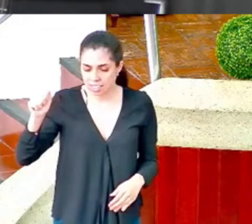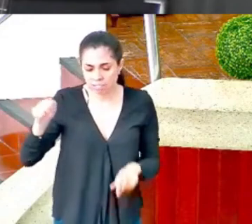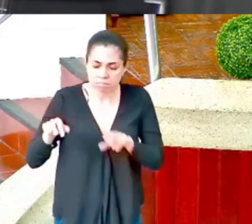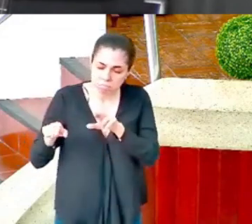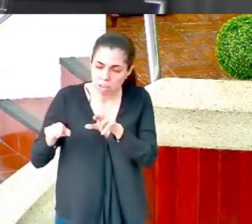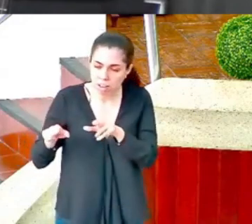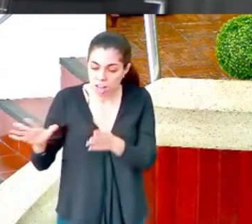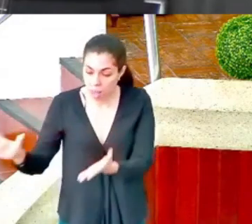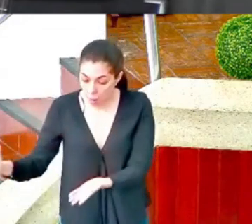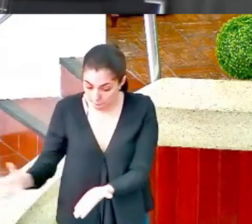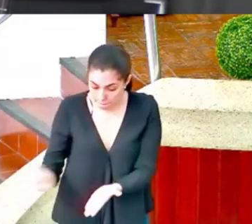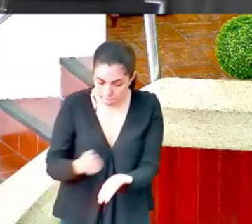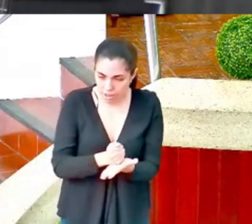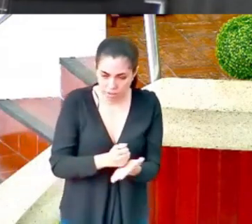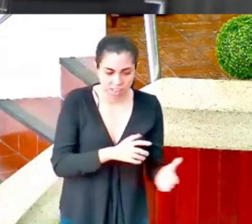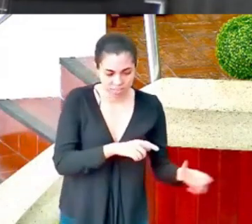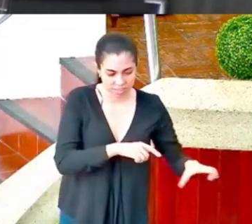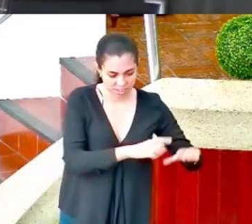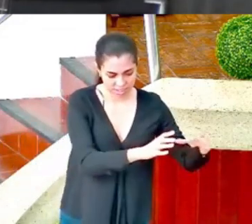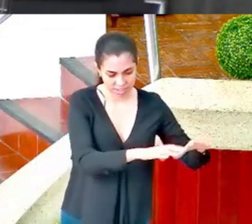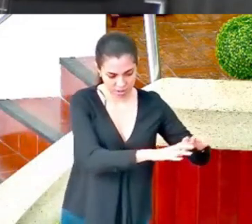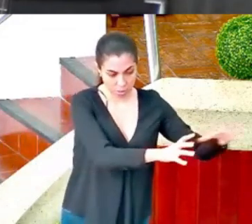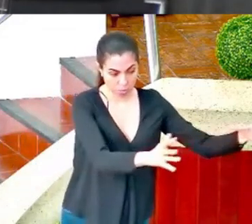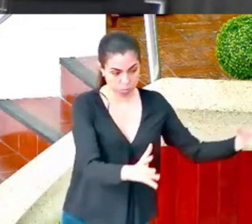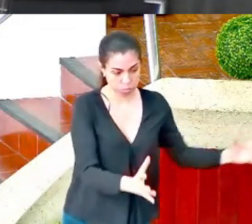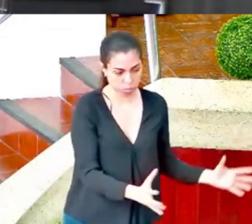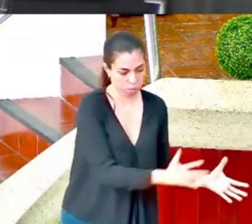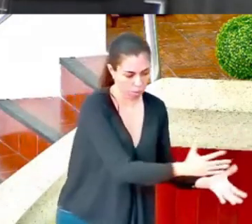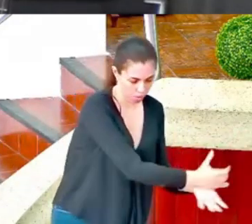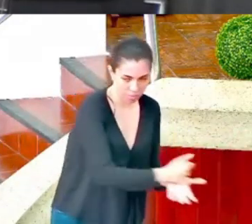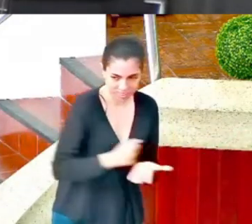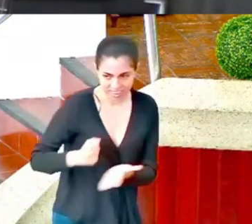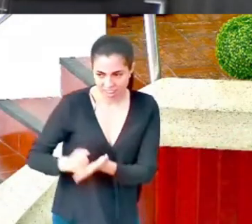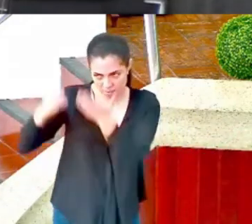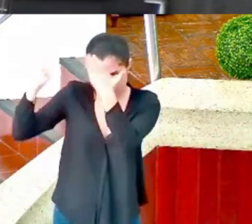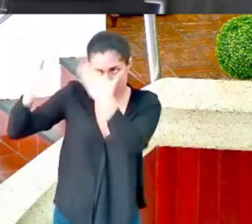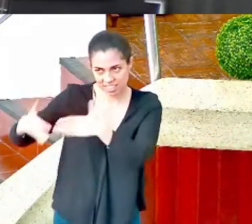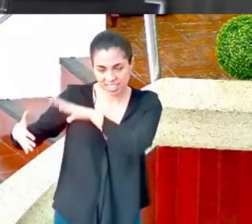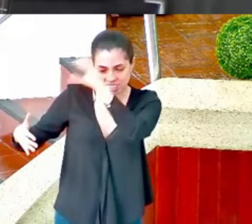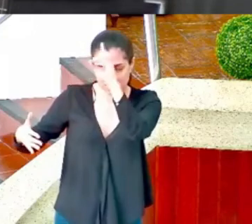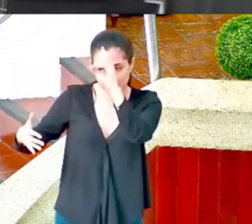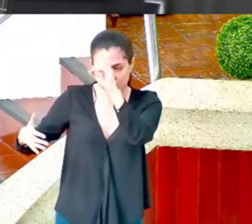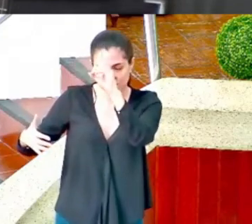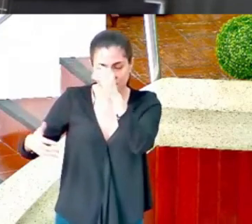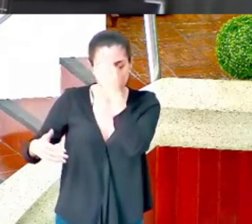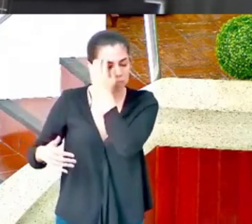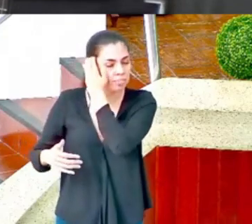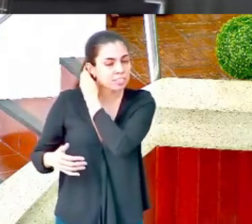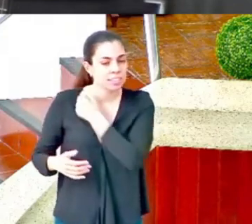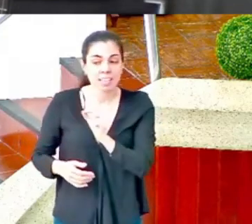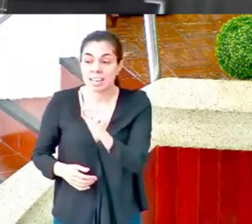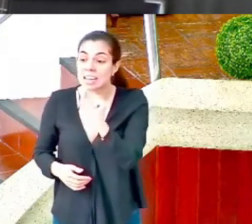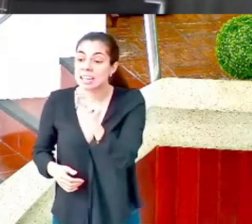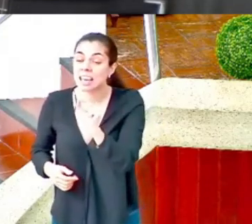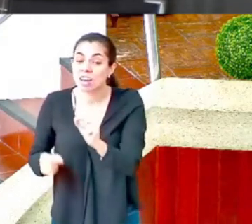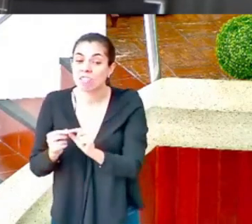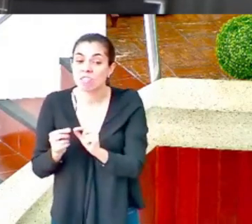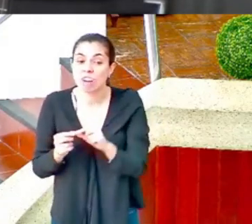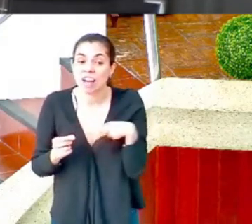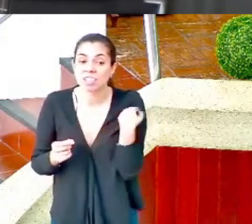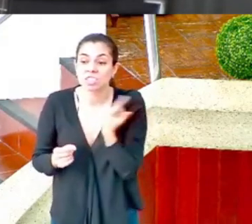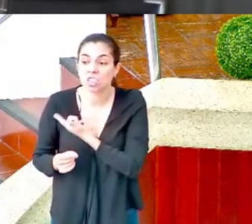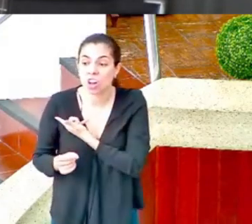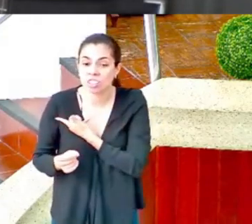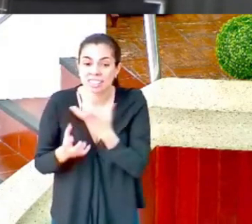Senhor e a Bíblia foi aberta. Ou seja, quem está nos trazendo hoje à casa do Senhor, quem nos faz abrir a Bíblia do